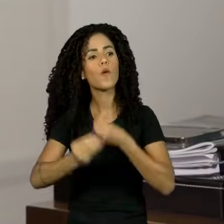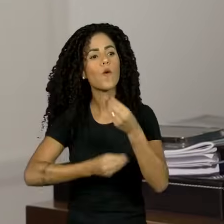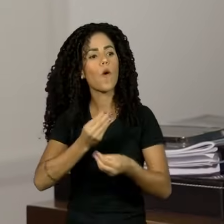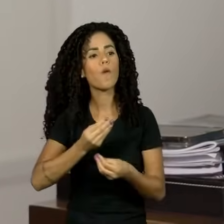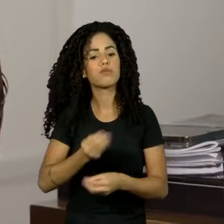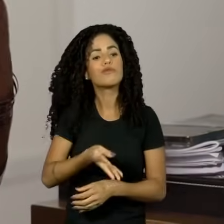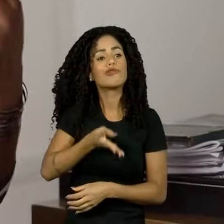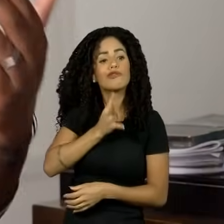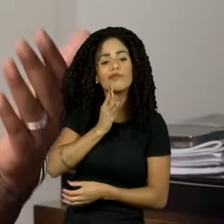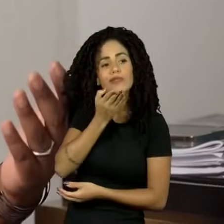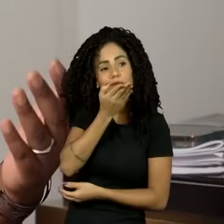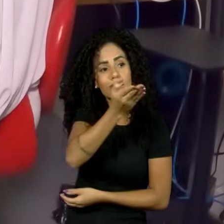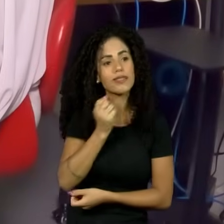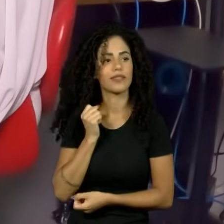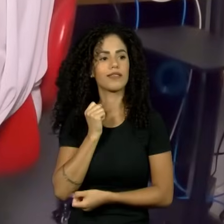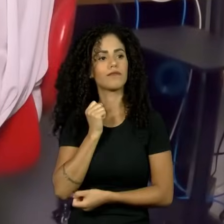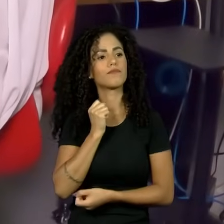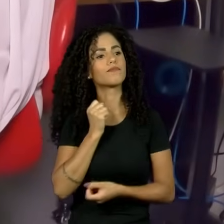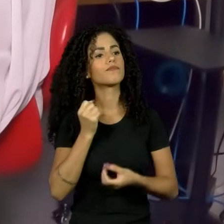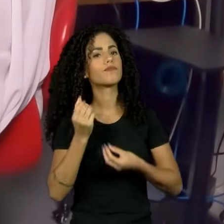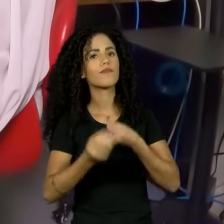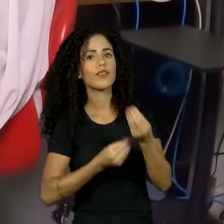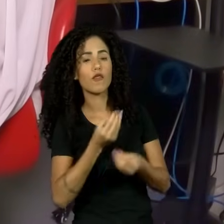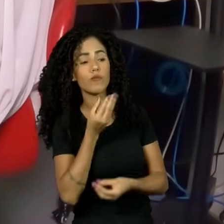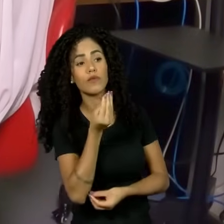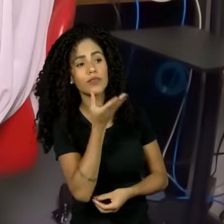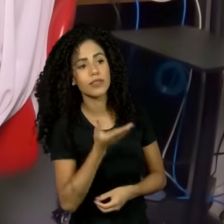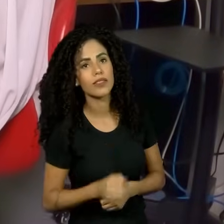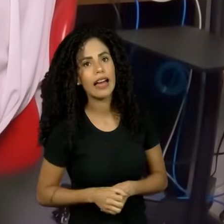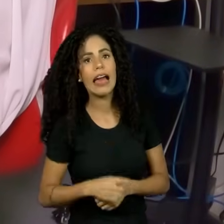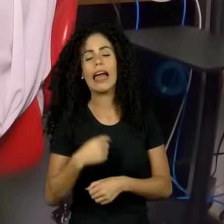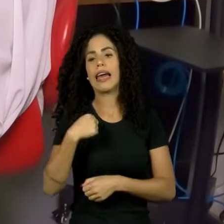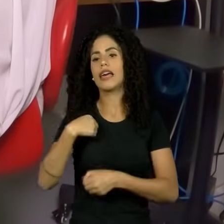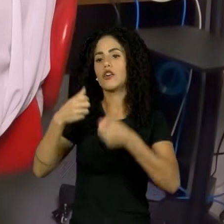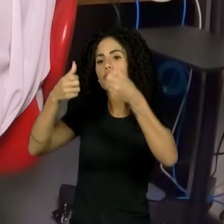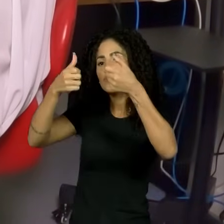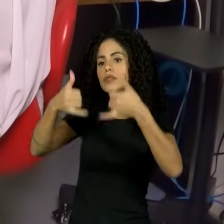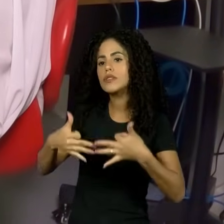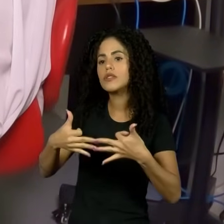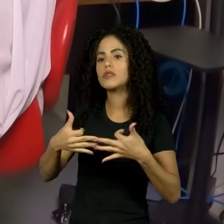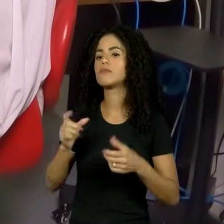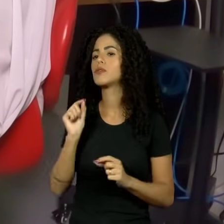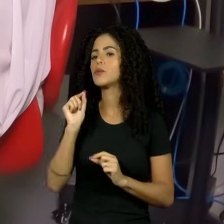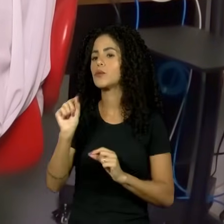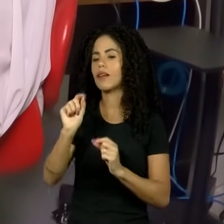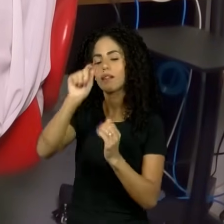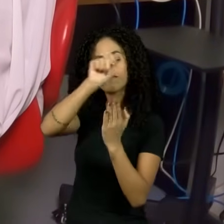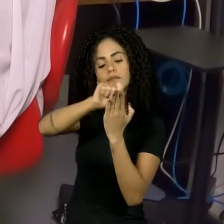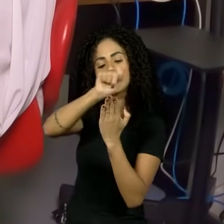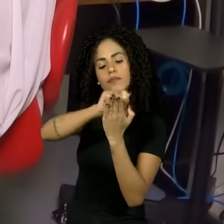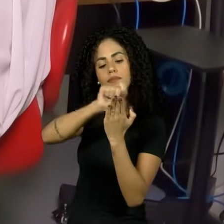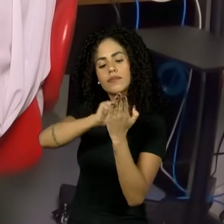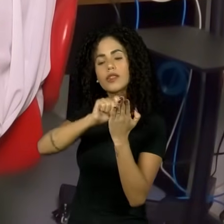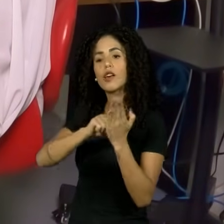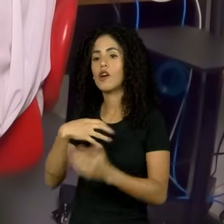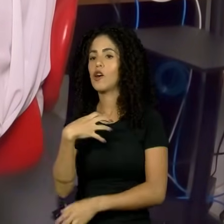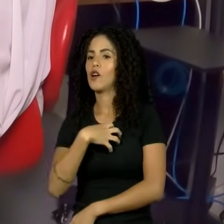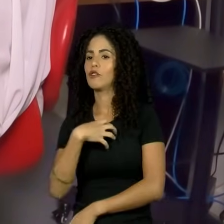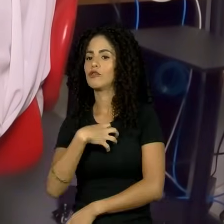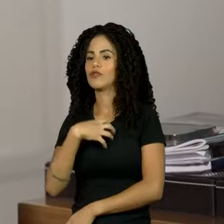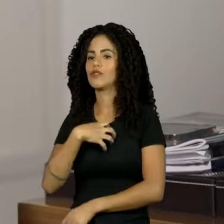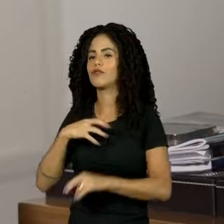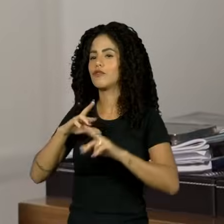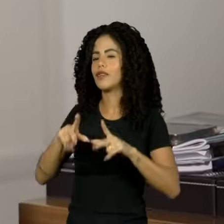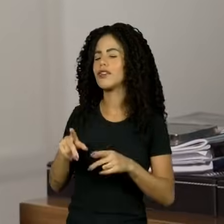mas eu quero saber de você. Eu tenho dito que a escrita é uma forma de vingança,